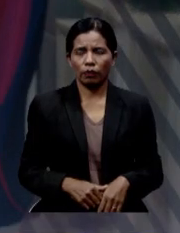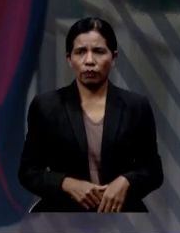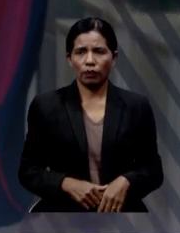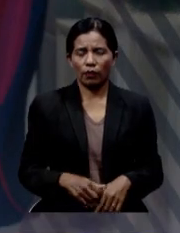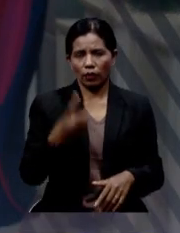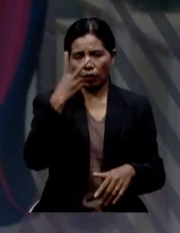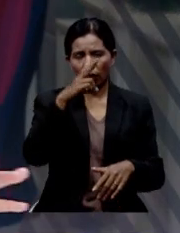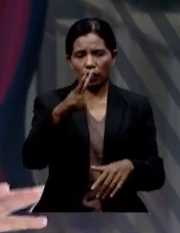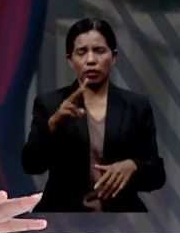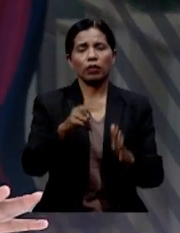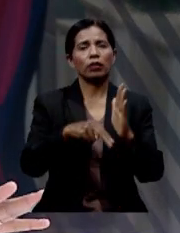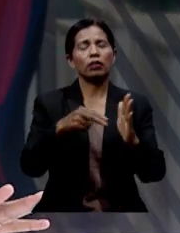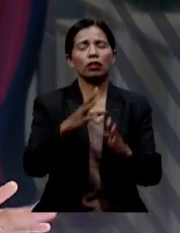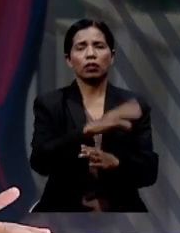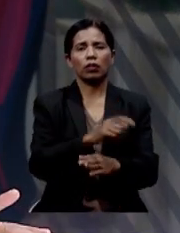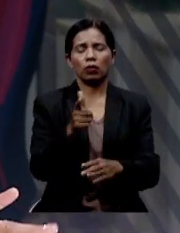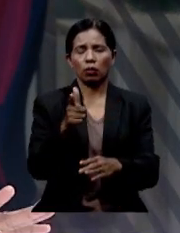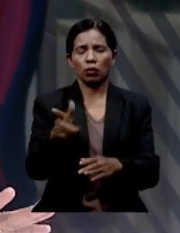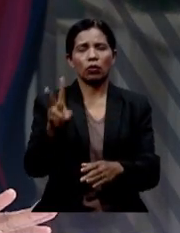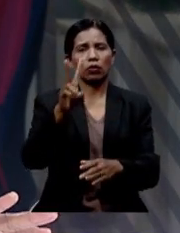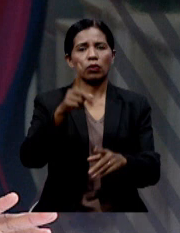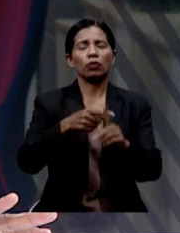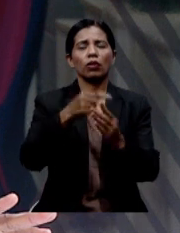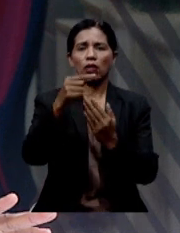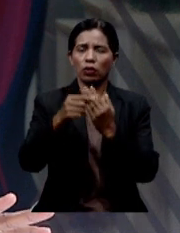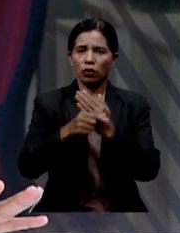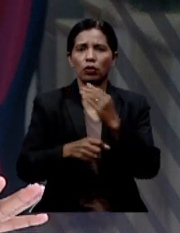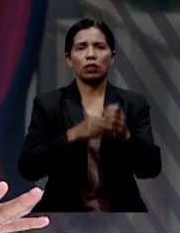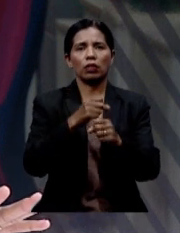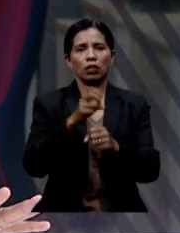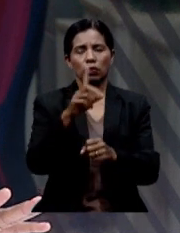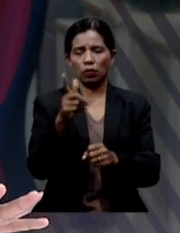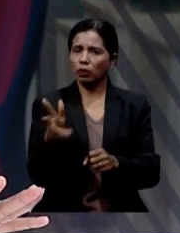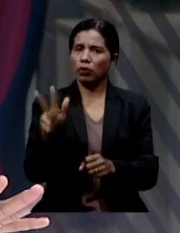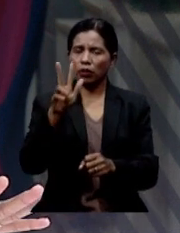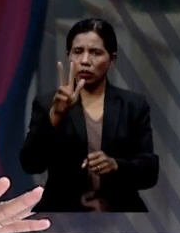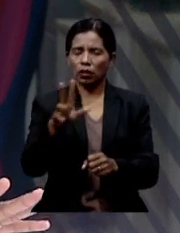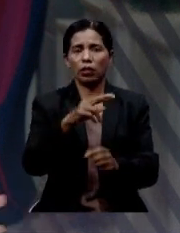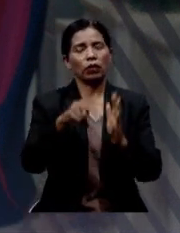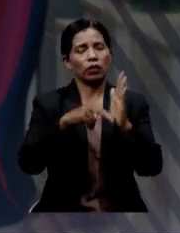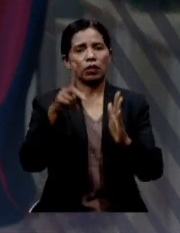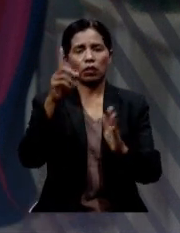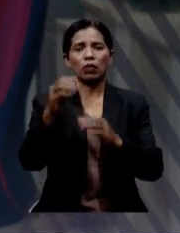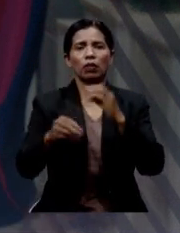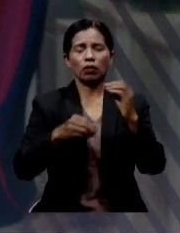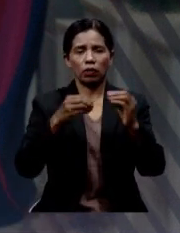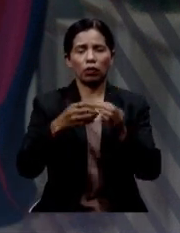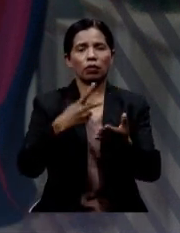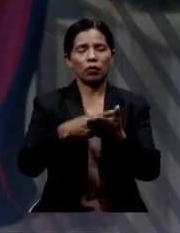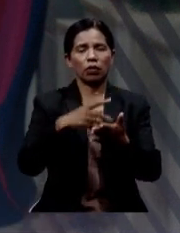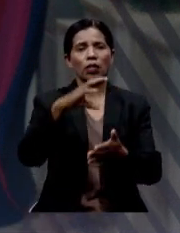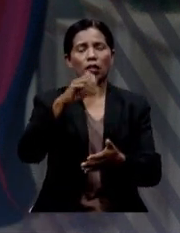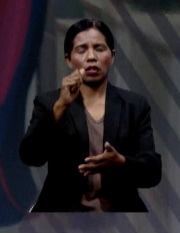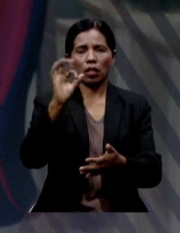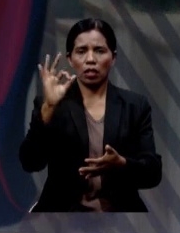Telespectadores, sezonul național edisang rua nolo racing rua fulang agosto rihun rua rua nolo racing tolo. Ia notisia ida konoba proxetu Cafe